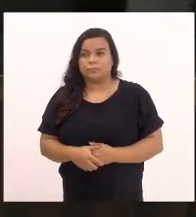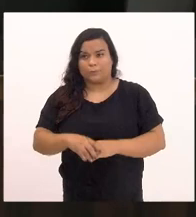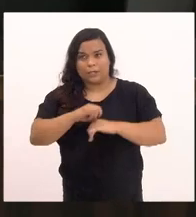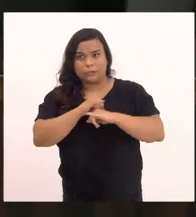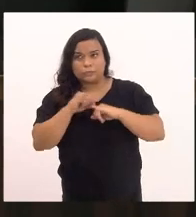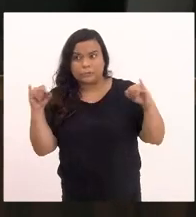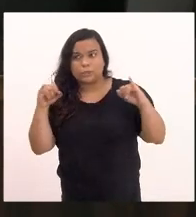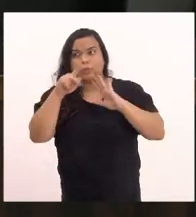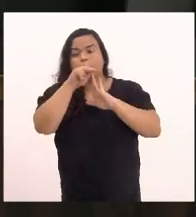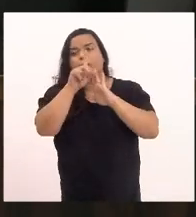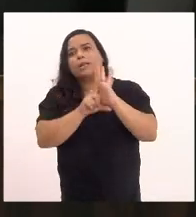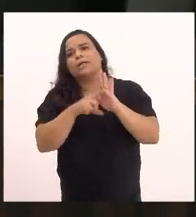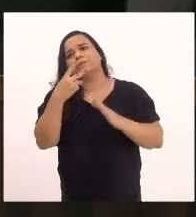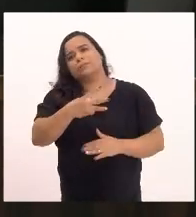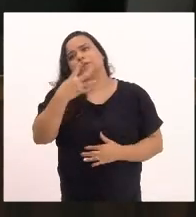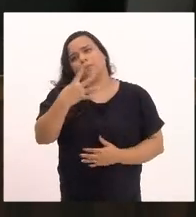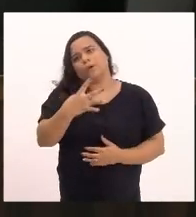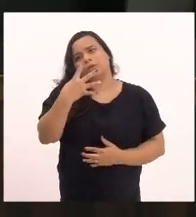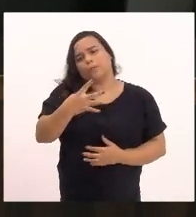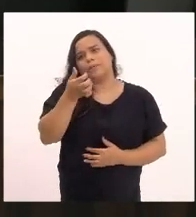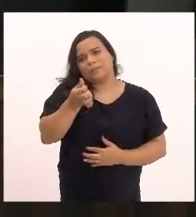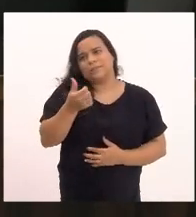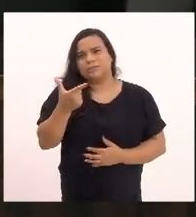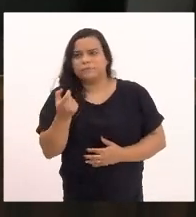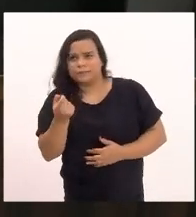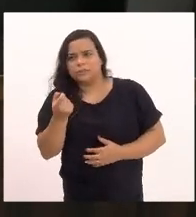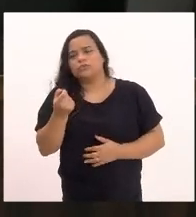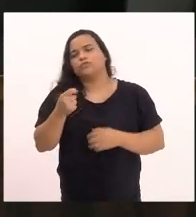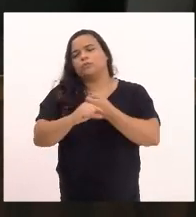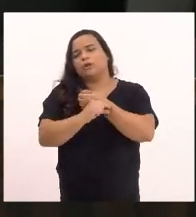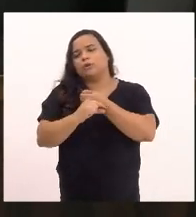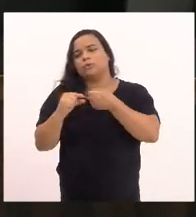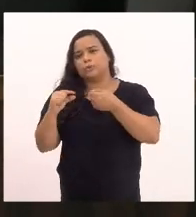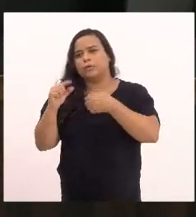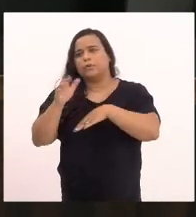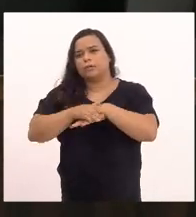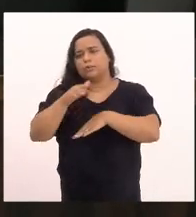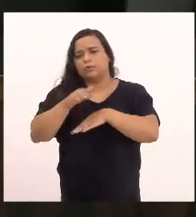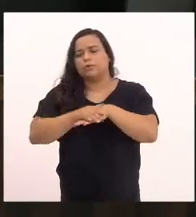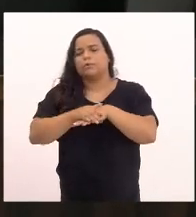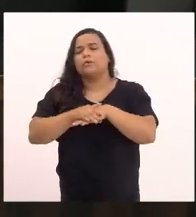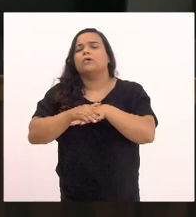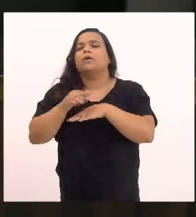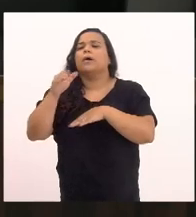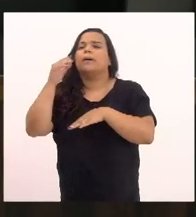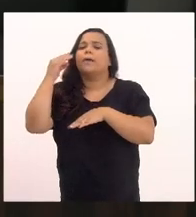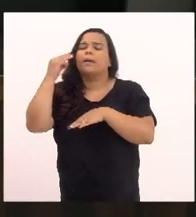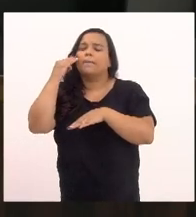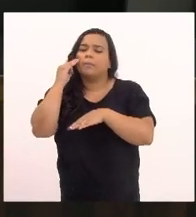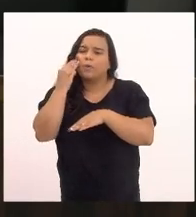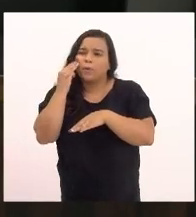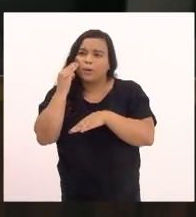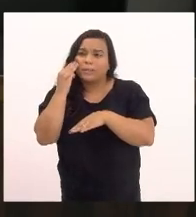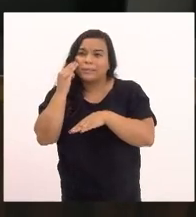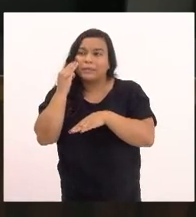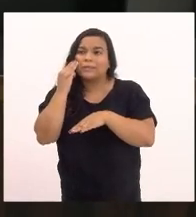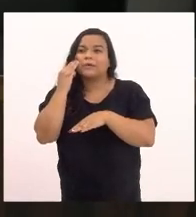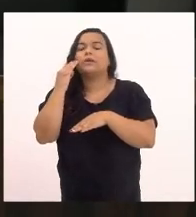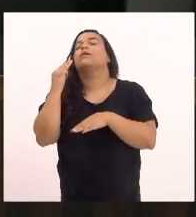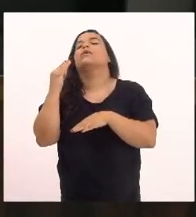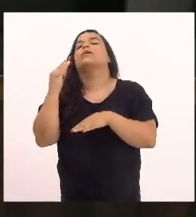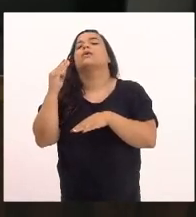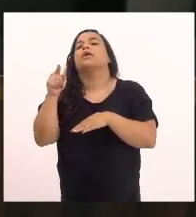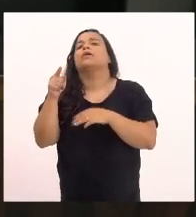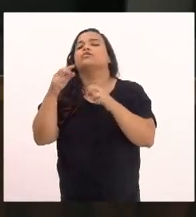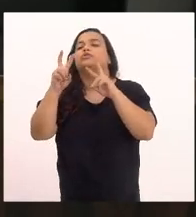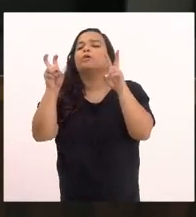Anuncio. Projeto de Lei 3446 de 20, de autoria da deputada Mônica Francisco. Dispõe sobre condições para o repouso dos